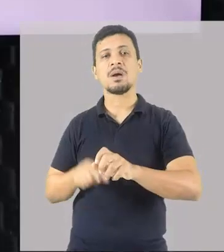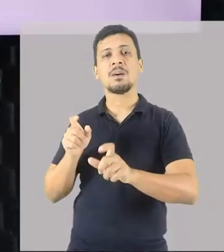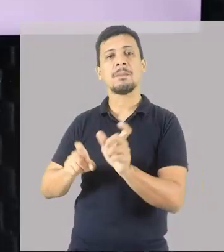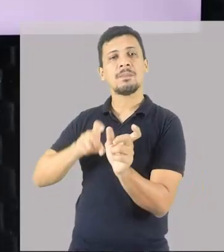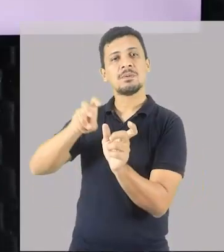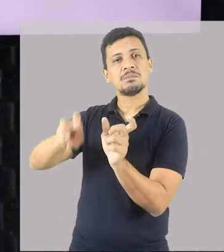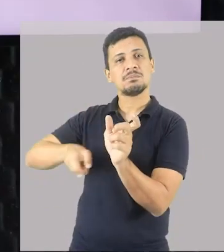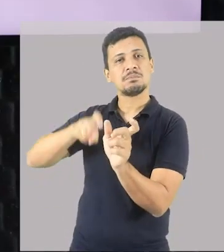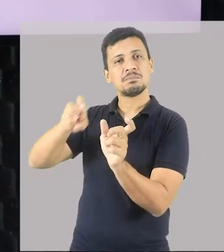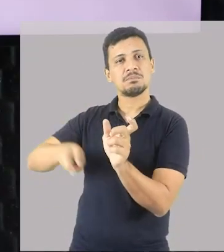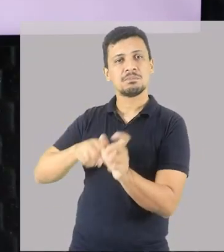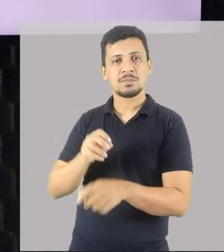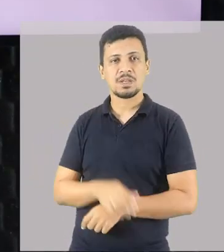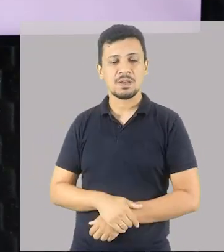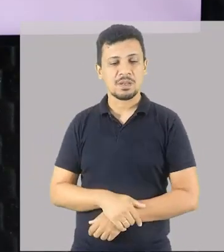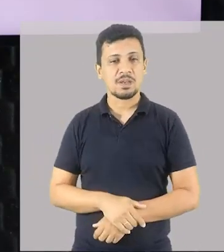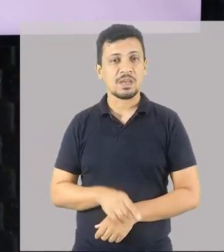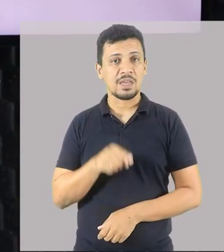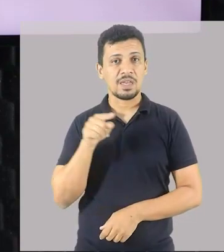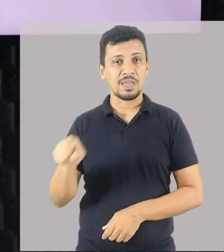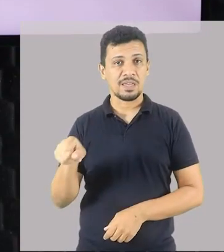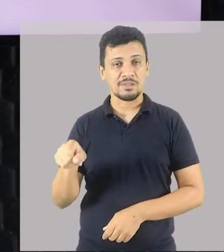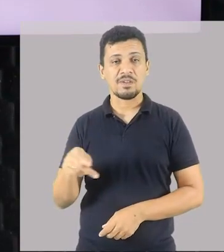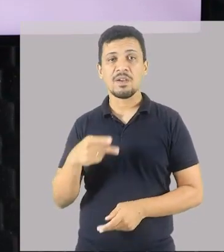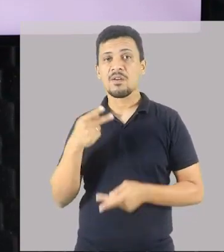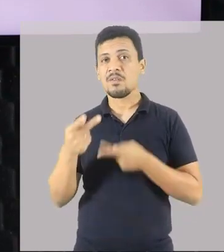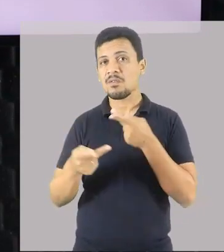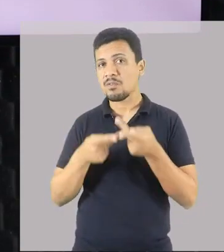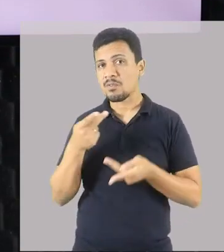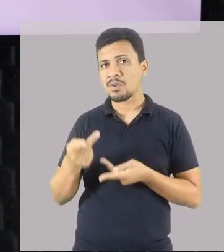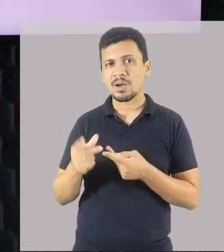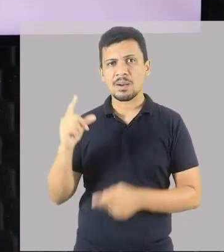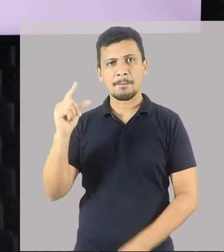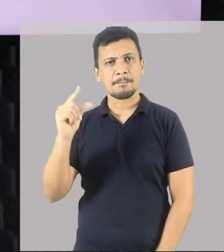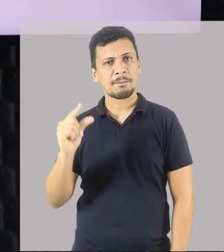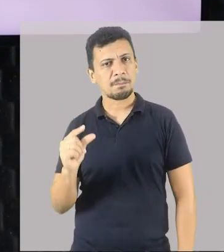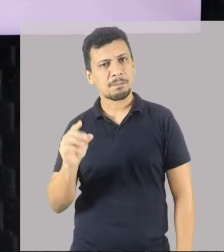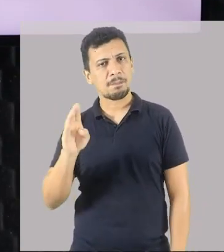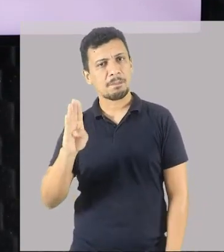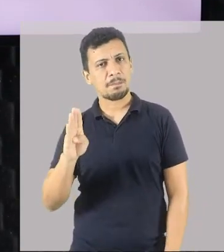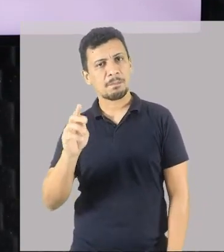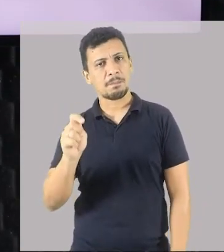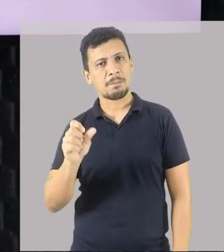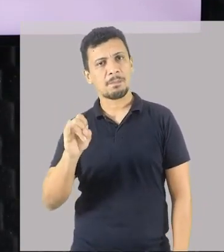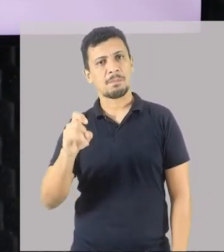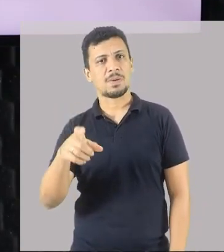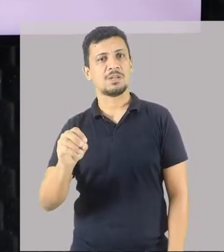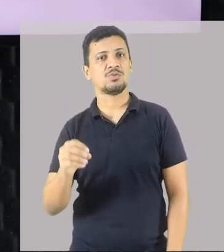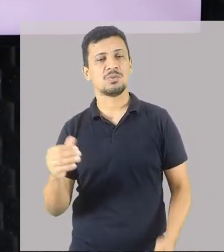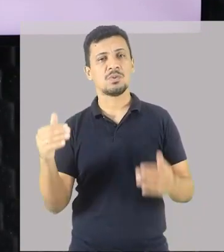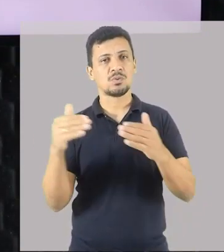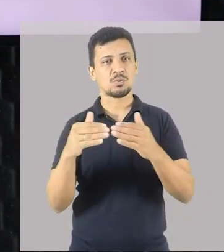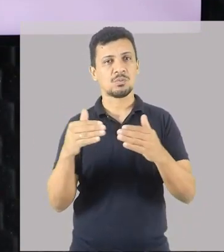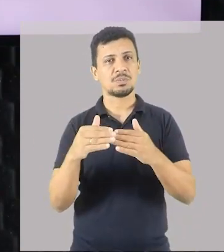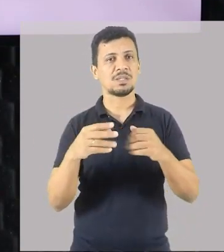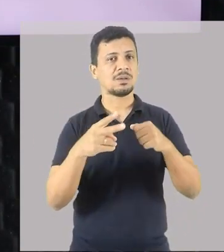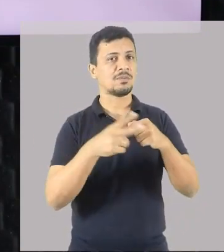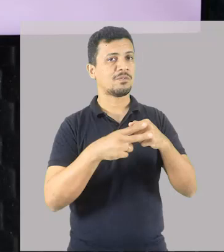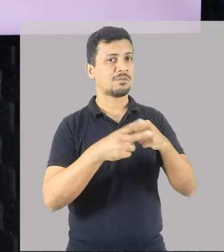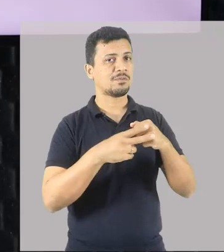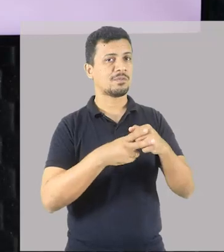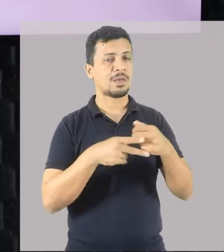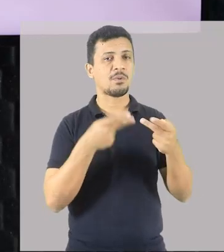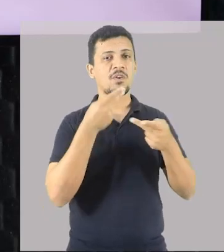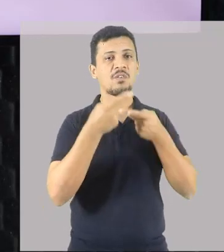ele fala baixo. Esse baixo, ele não está caracterizando, ele está associando ao verbo falar, certo?